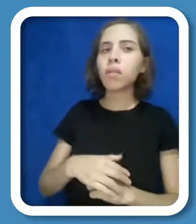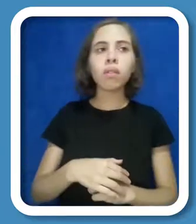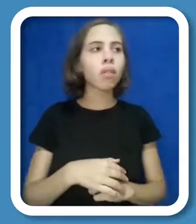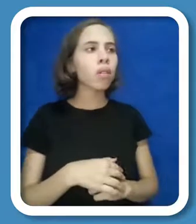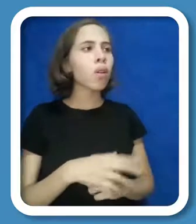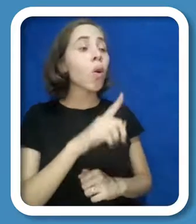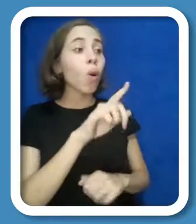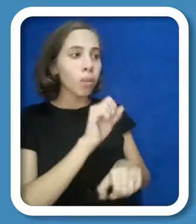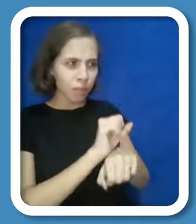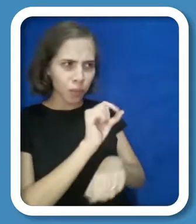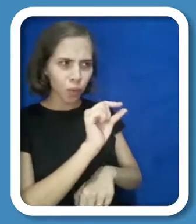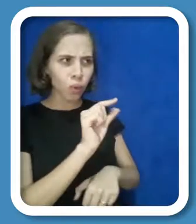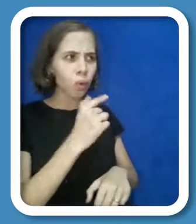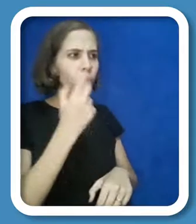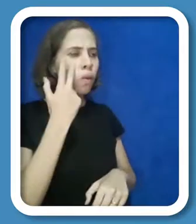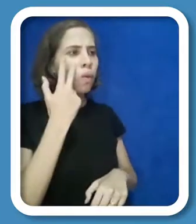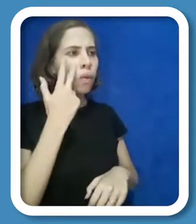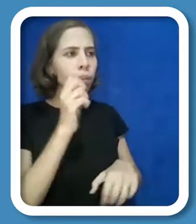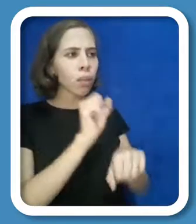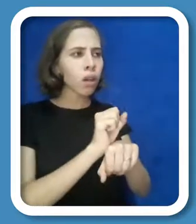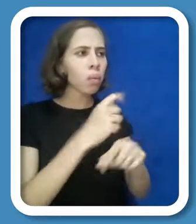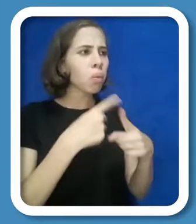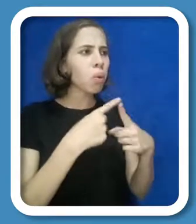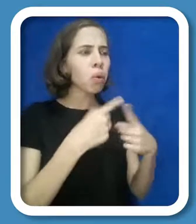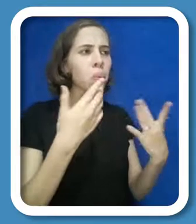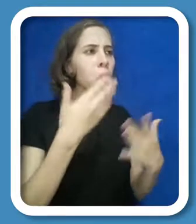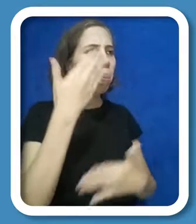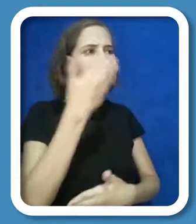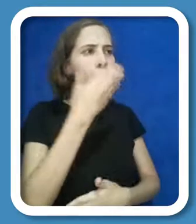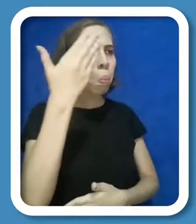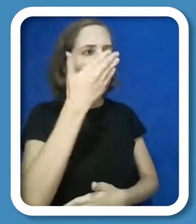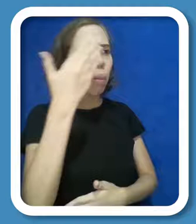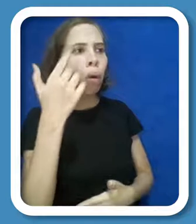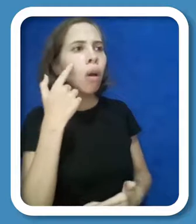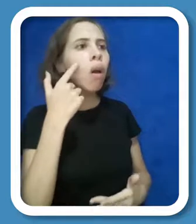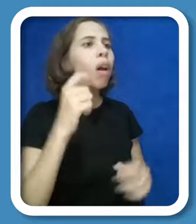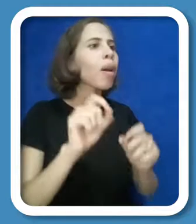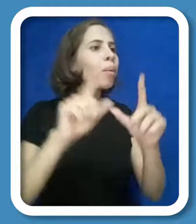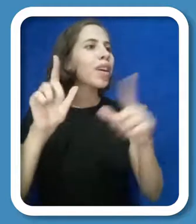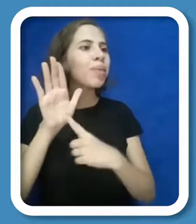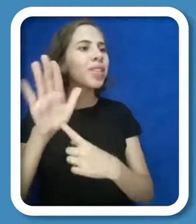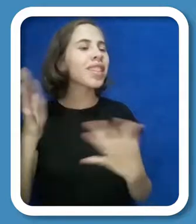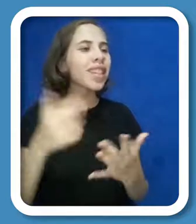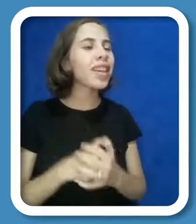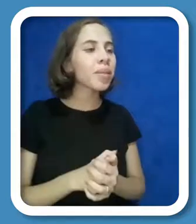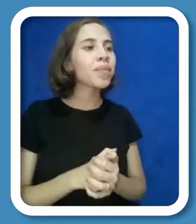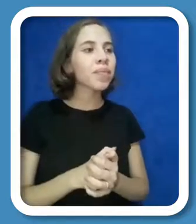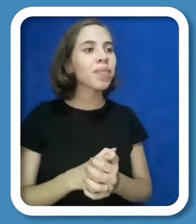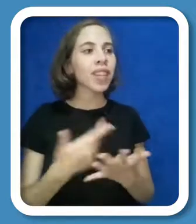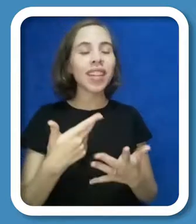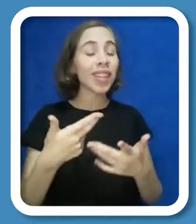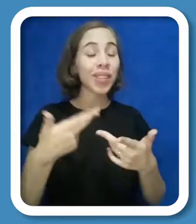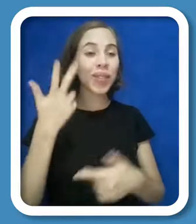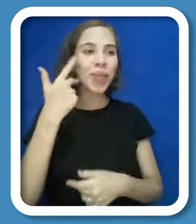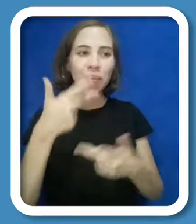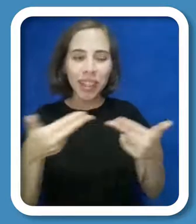Opa, peraí que eu tenho que interromper, porque eu não consigo ver vocês e apresentar o slide. Coisas da